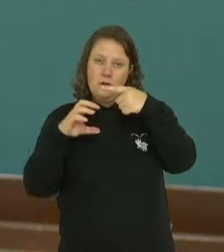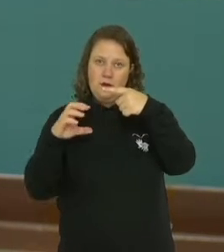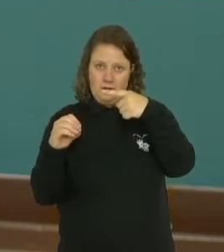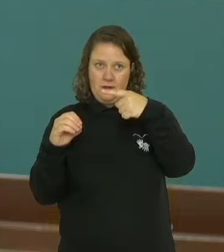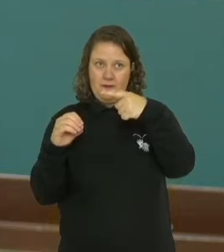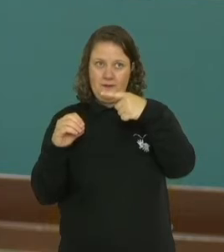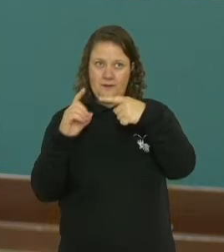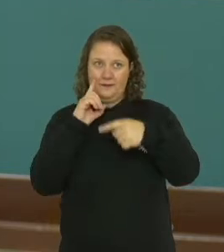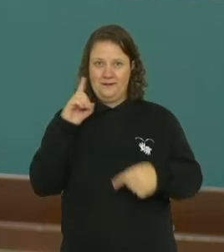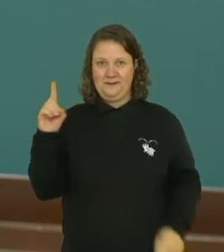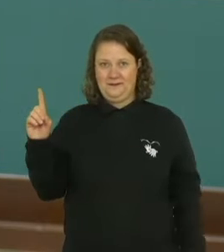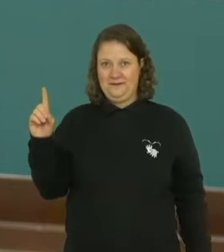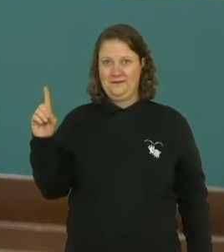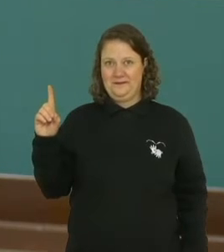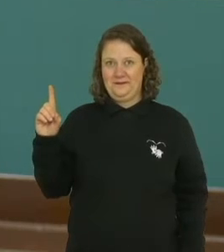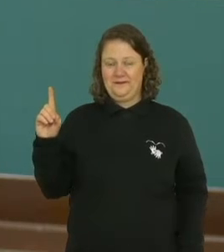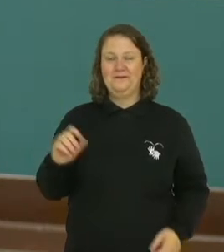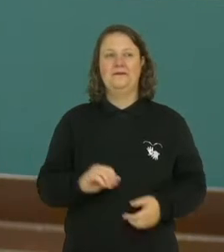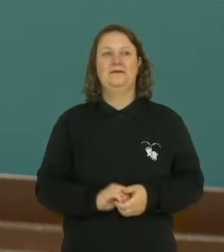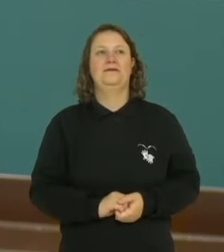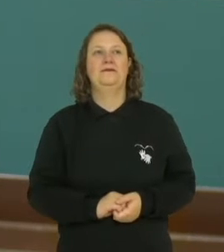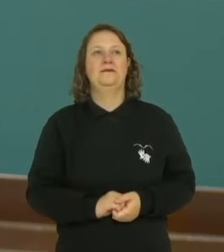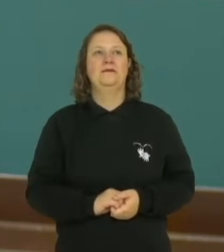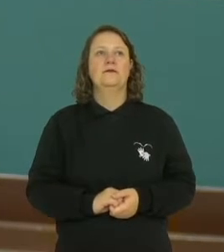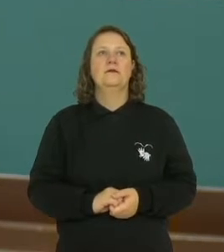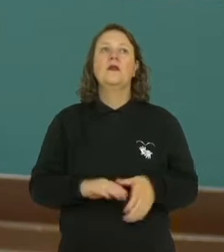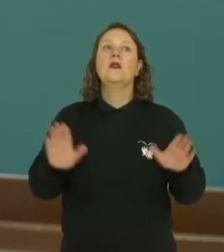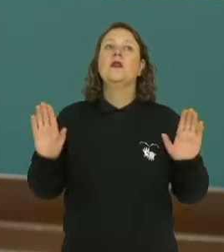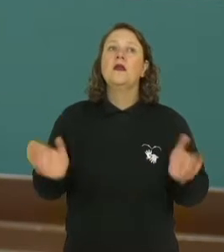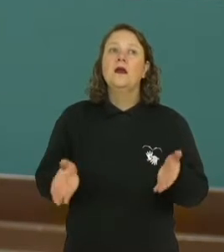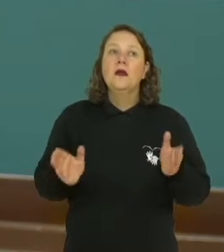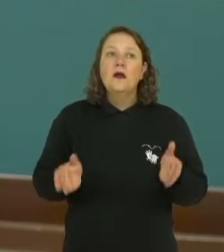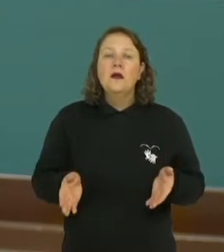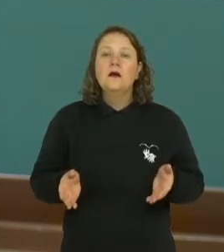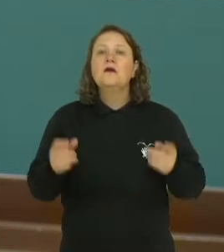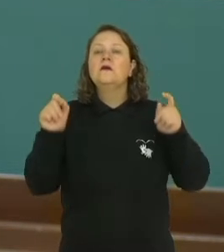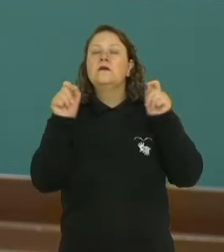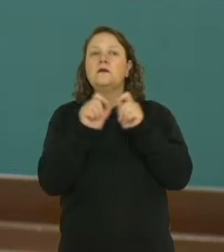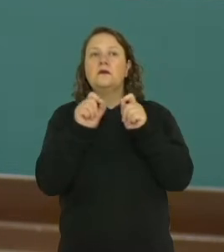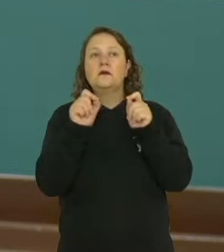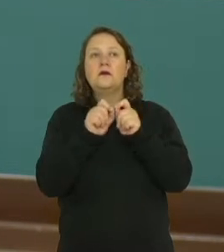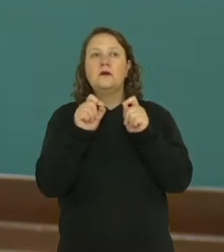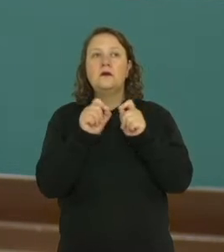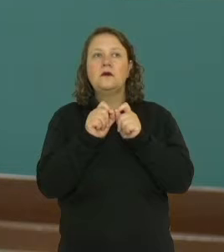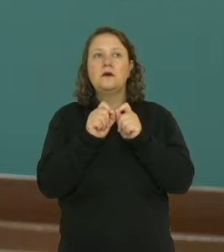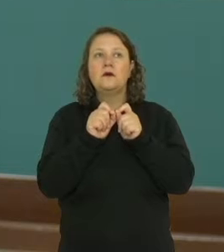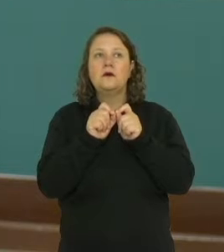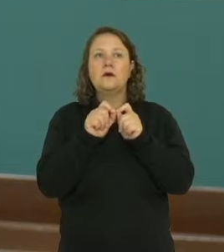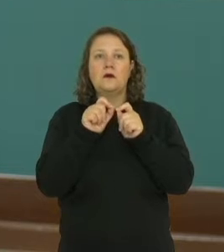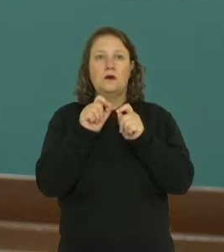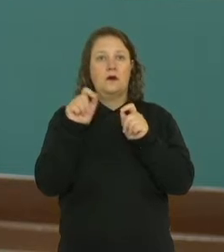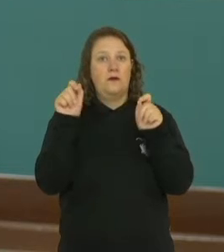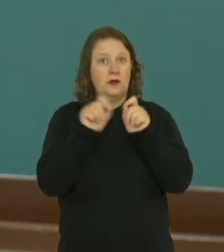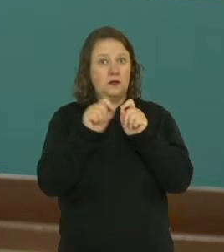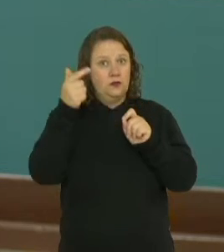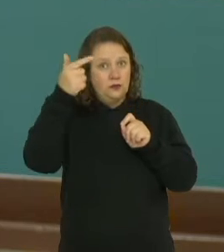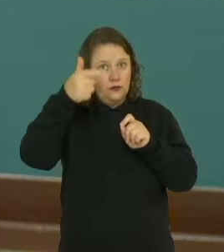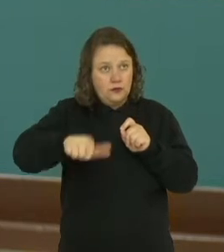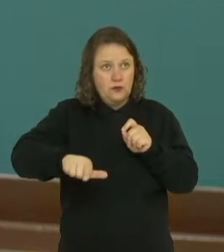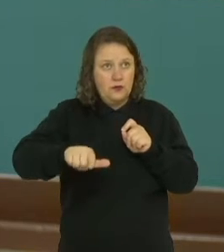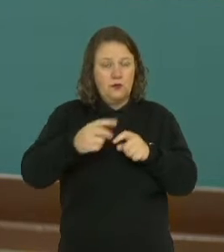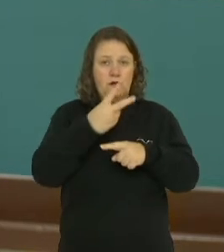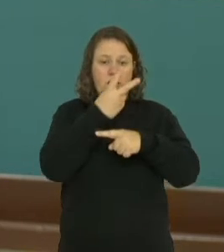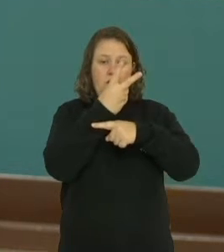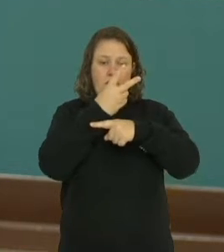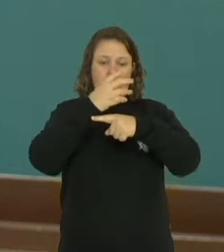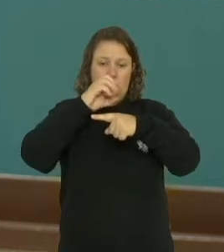é 20 sobre 100. Até aí, tudo bem? Agora, a gente vai reescrever esse 20 sobre 100 como